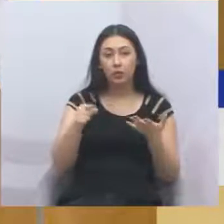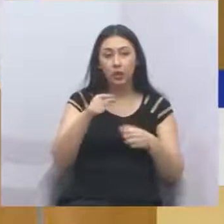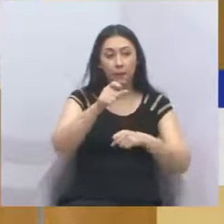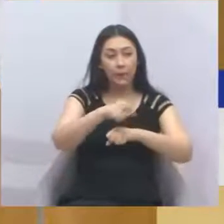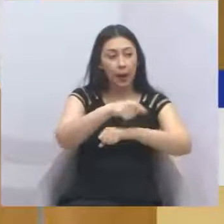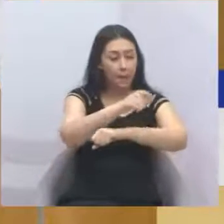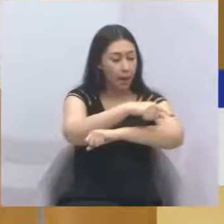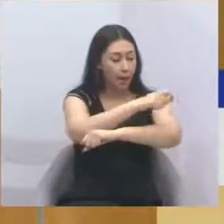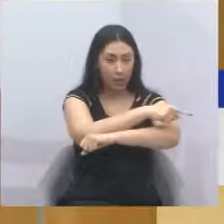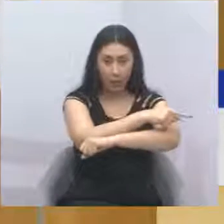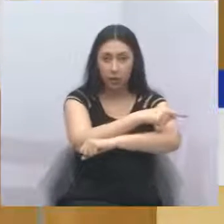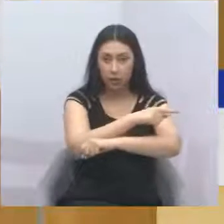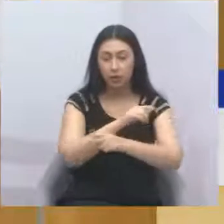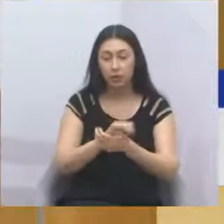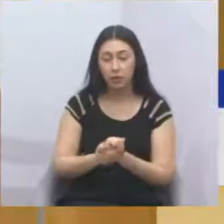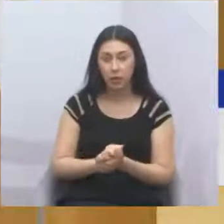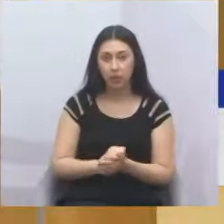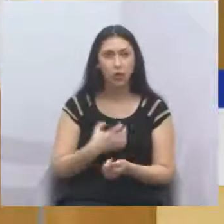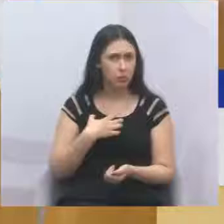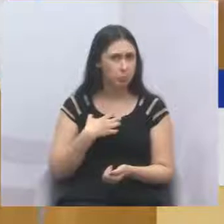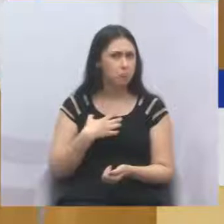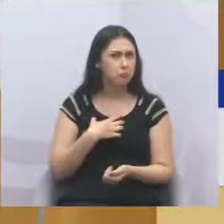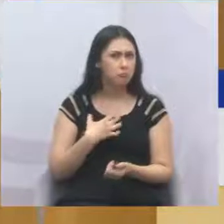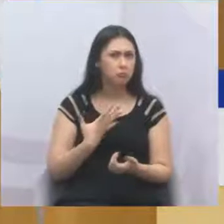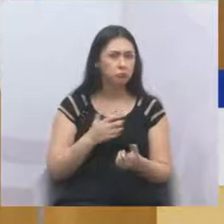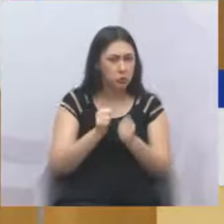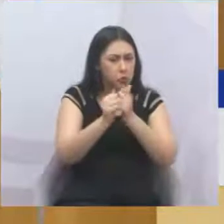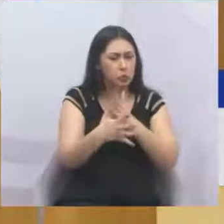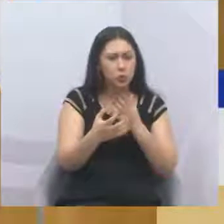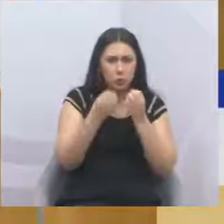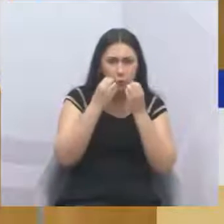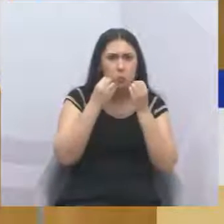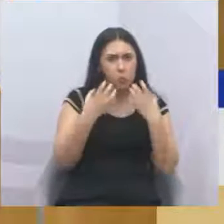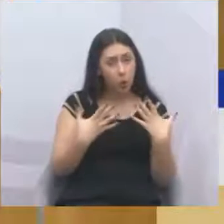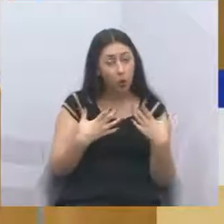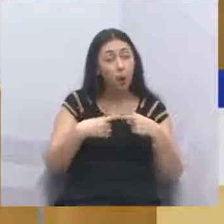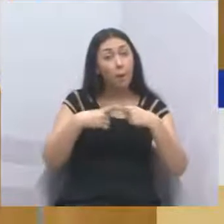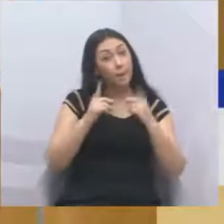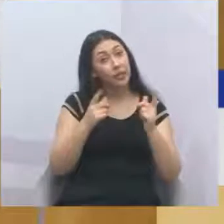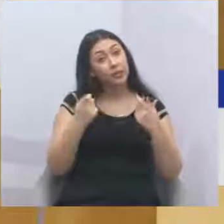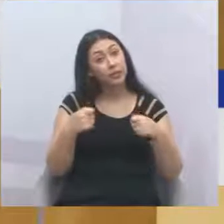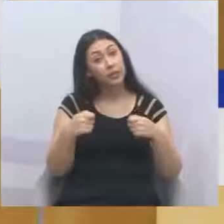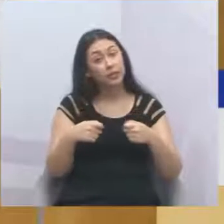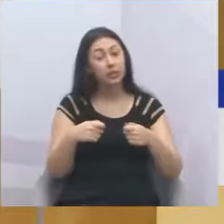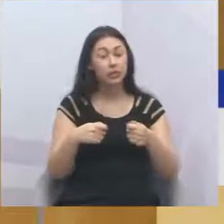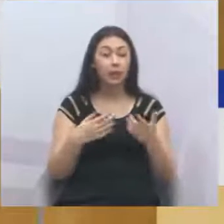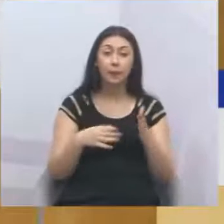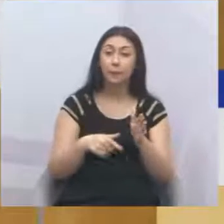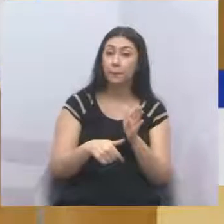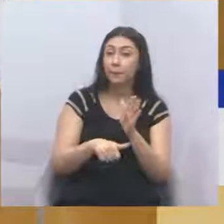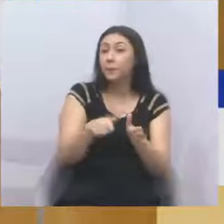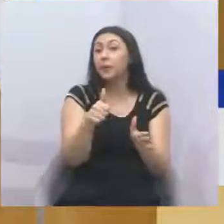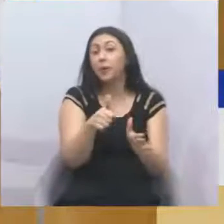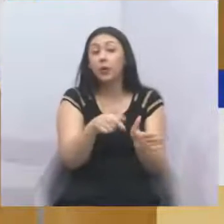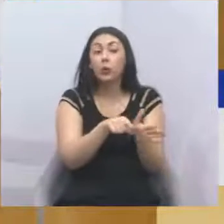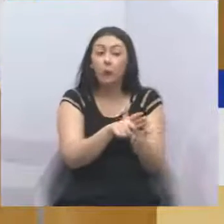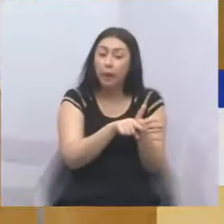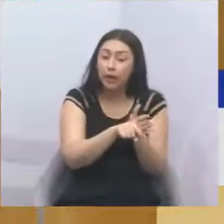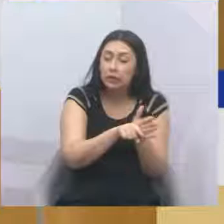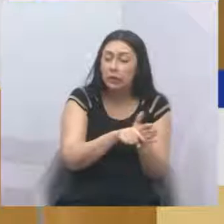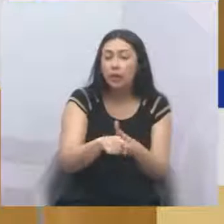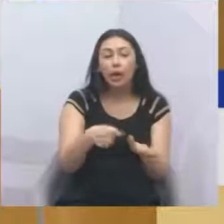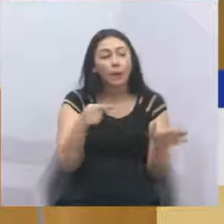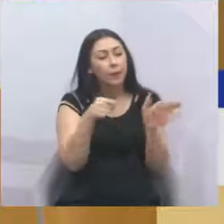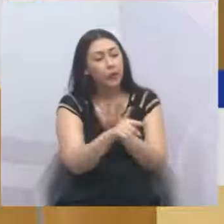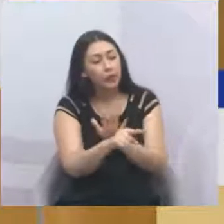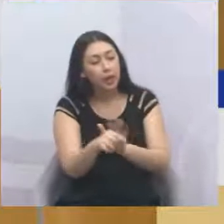um gesto muito nobre de contribuição ao meio ambiente, que você faça uma consulta à Secretaria do Meio Ambiente, que